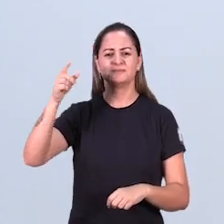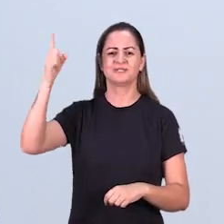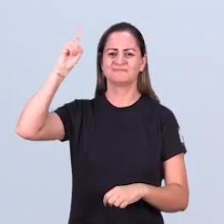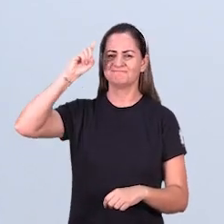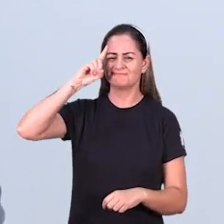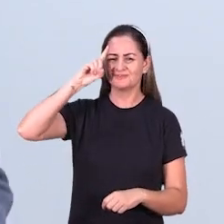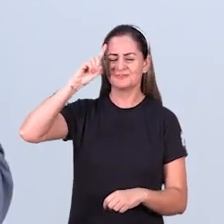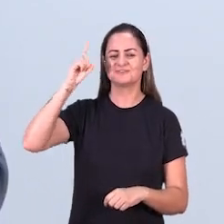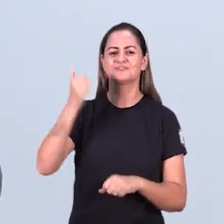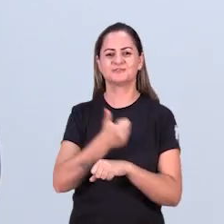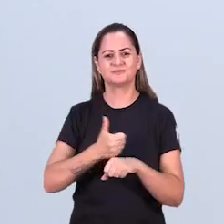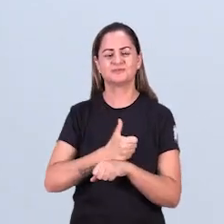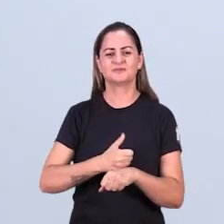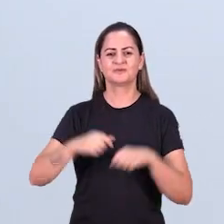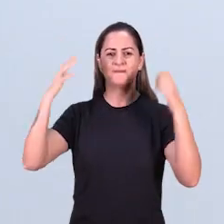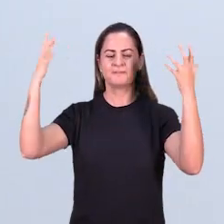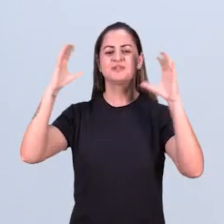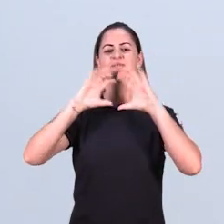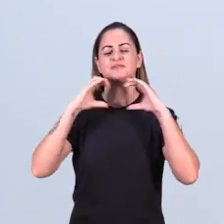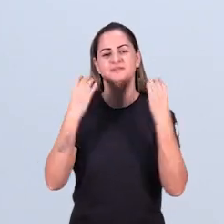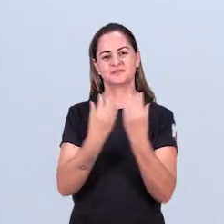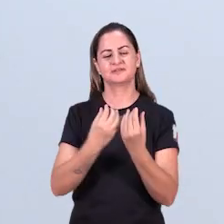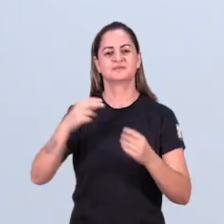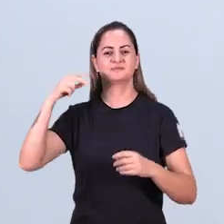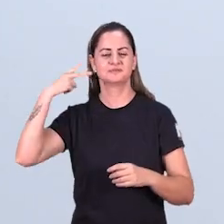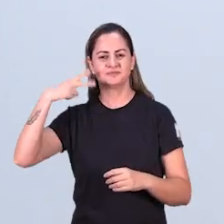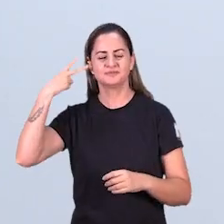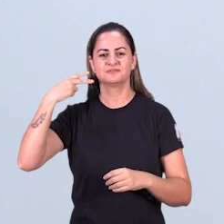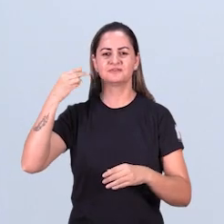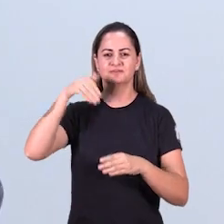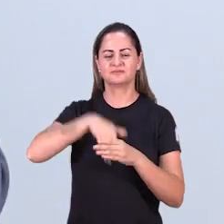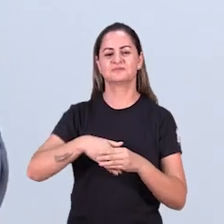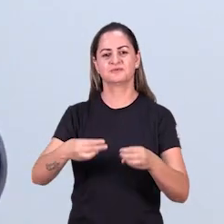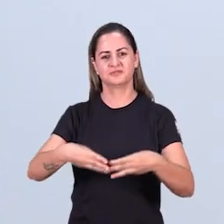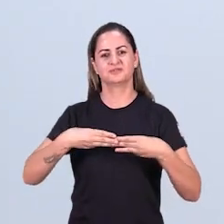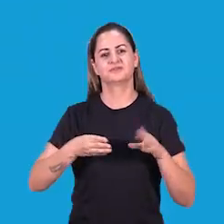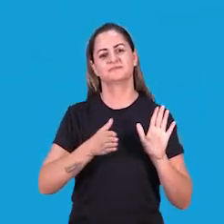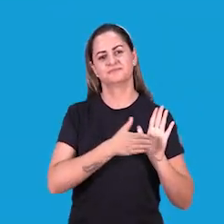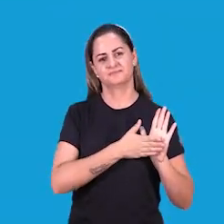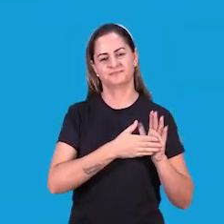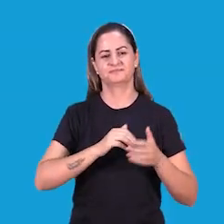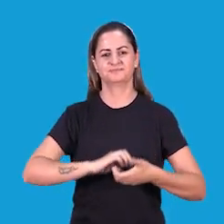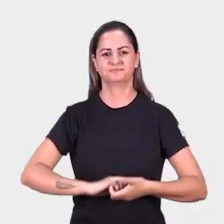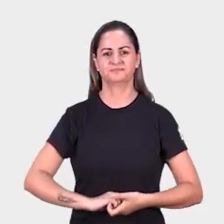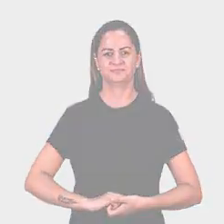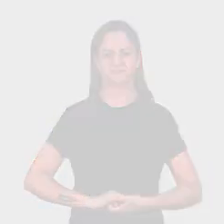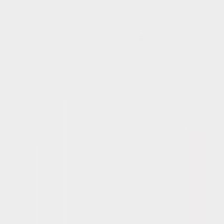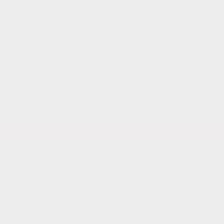todos os dias. Então, parabéns à Câmara Municipal por essa votação, por essa moção.